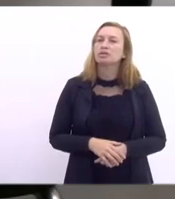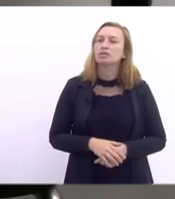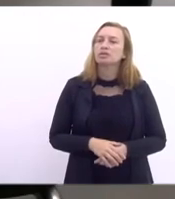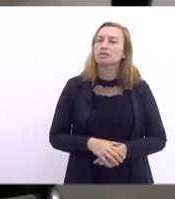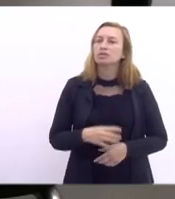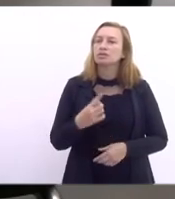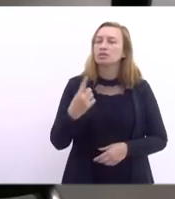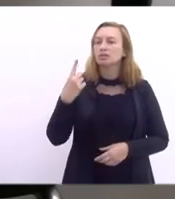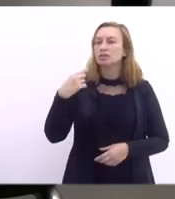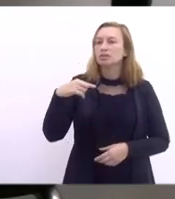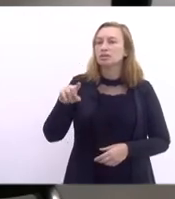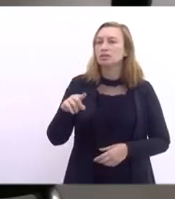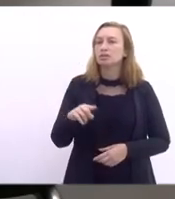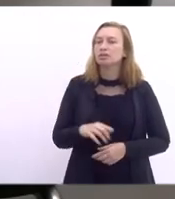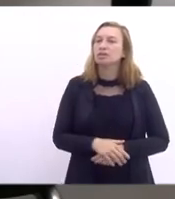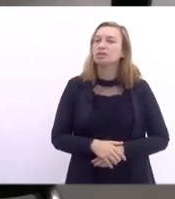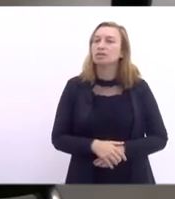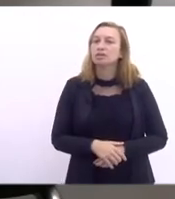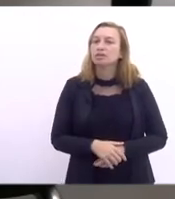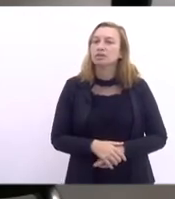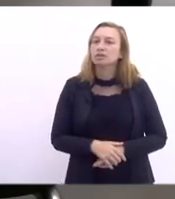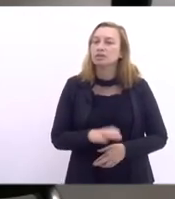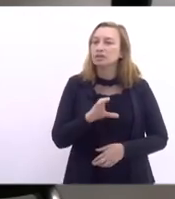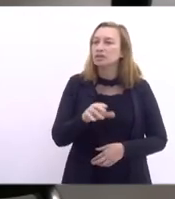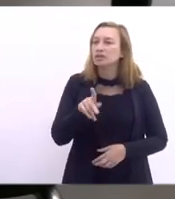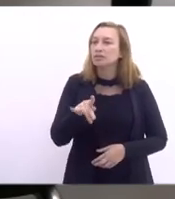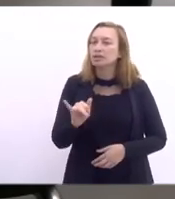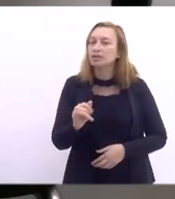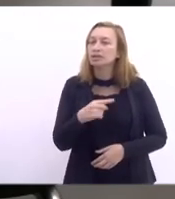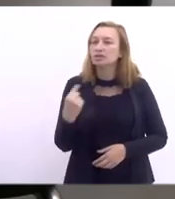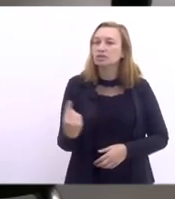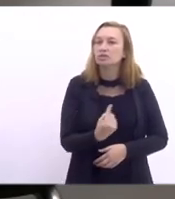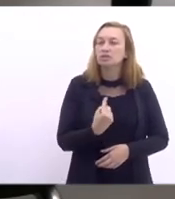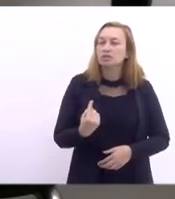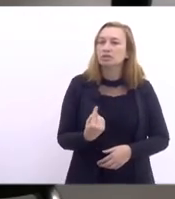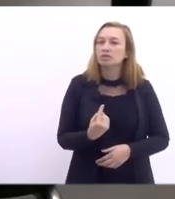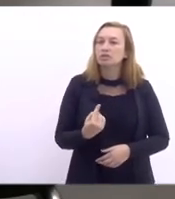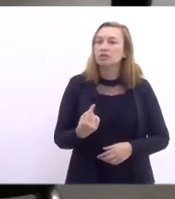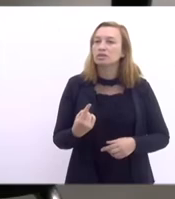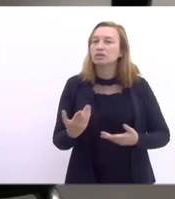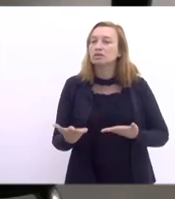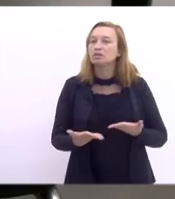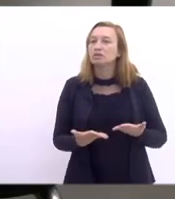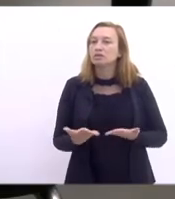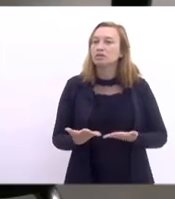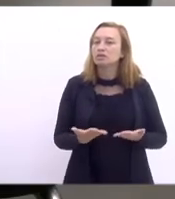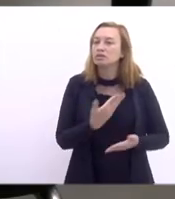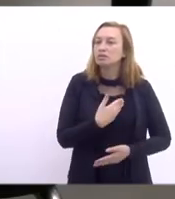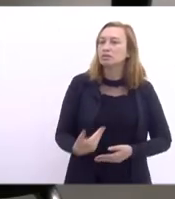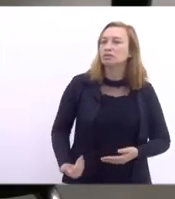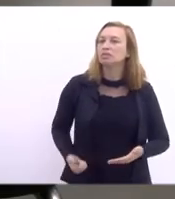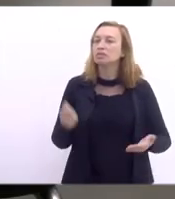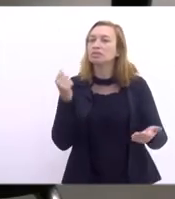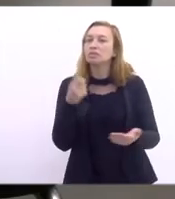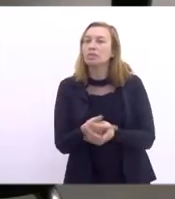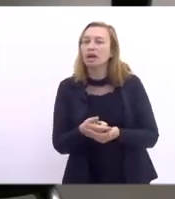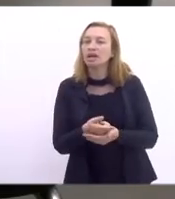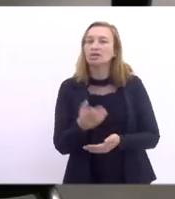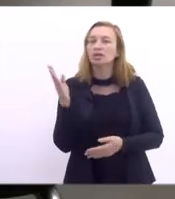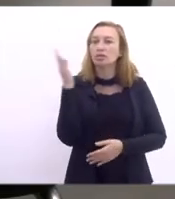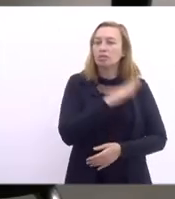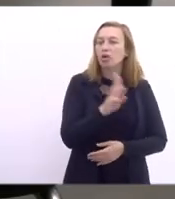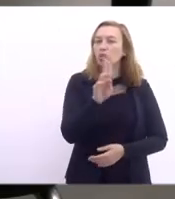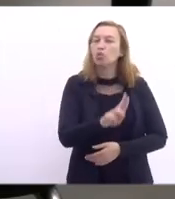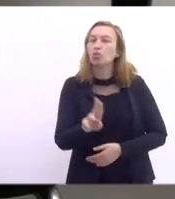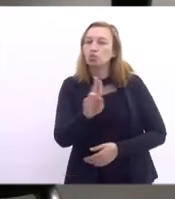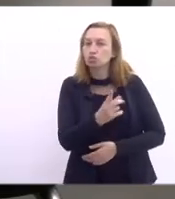mandar um material para CPI porque nós servidores a gente sempre acaba pagando o pato do Mau uso do dinheiro